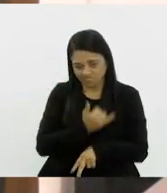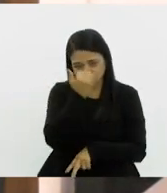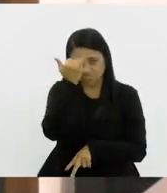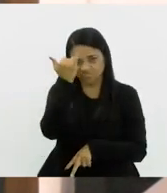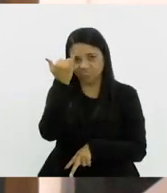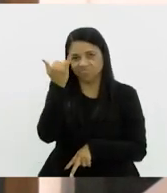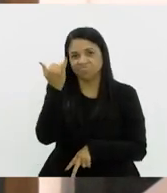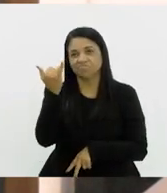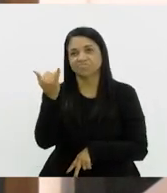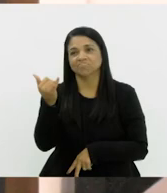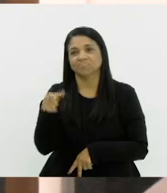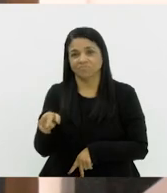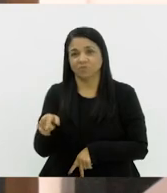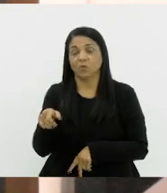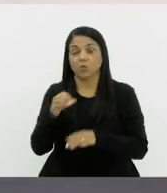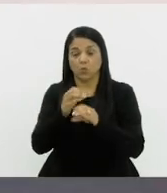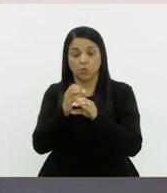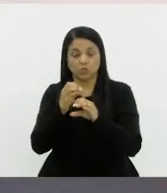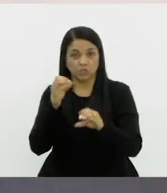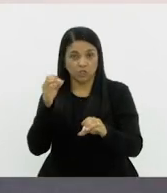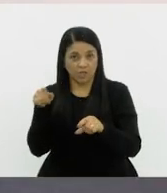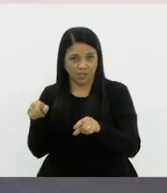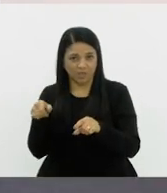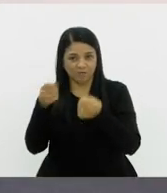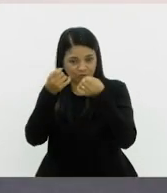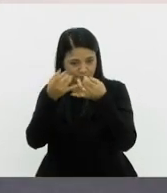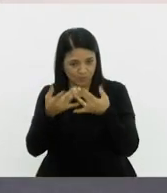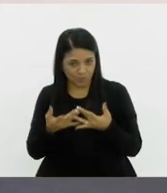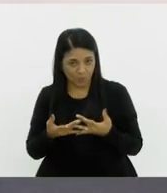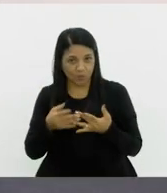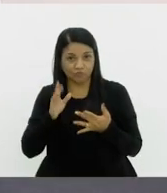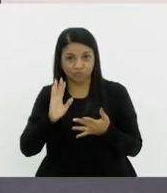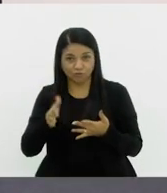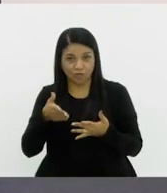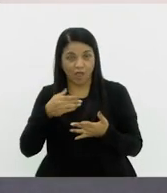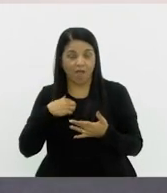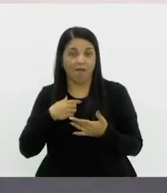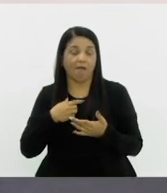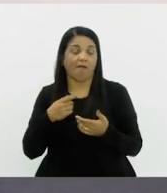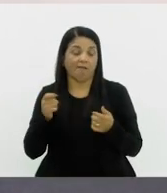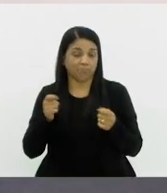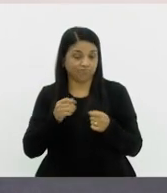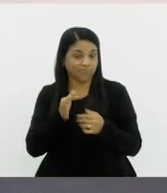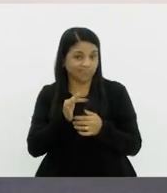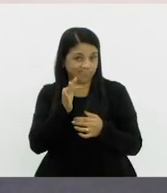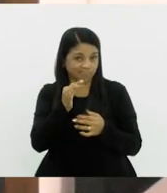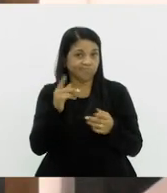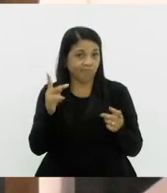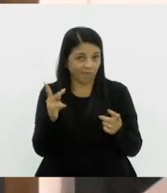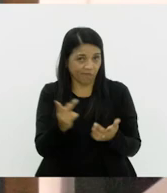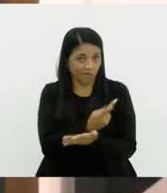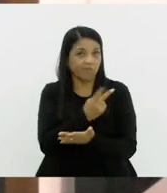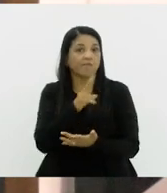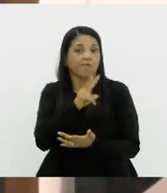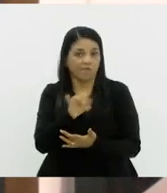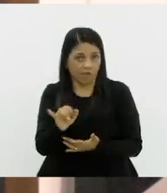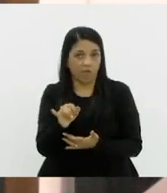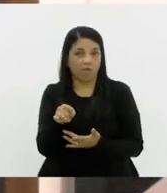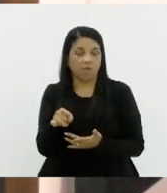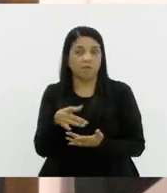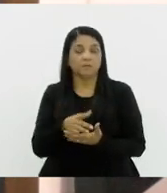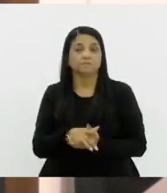aqui um engenheiro, que a tragédia está contratada, nós vamos ver as autoridades